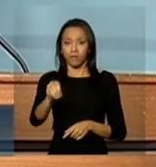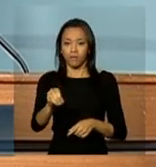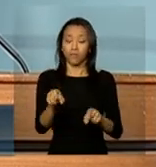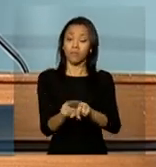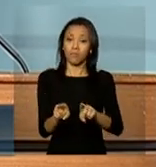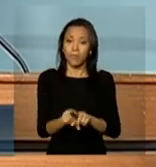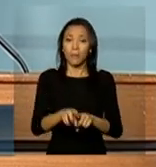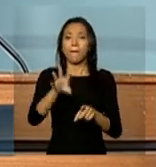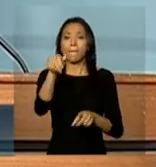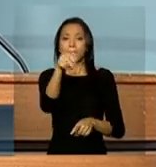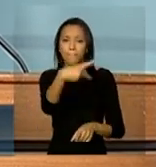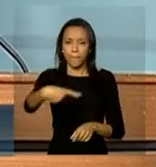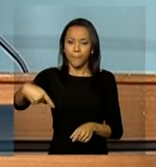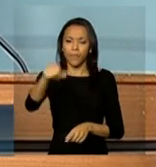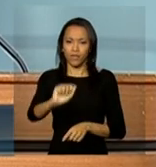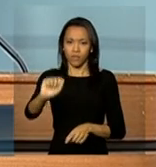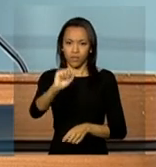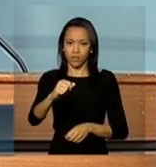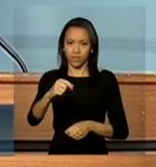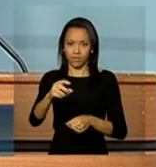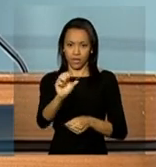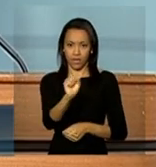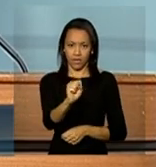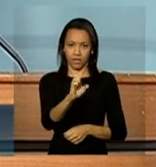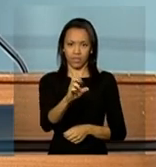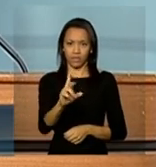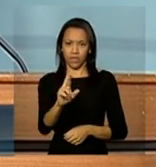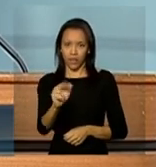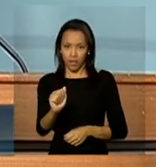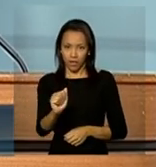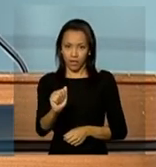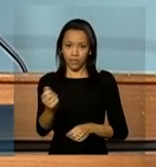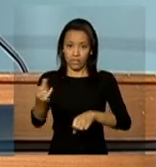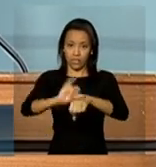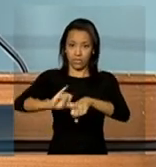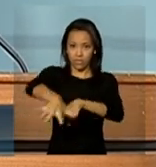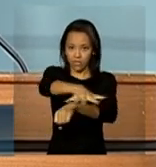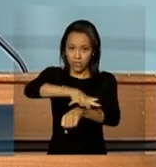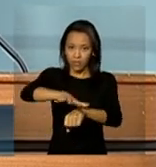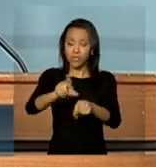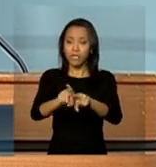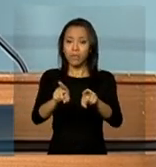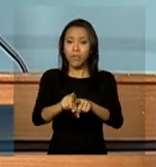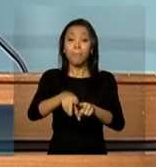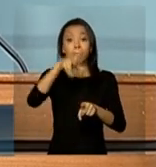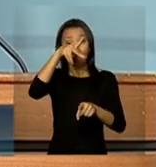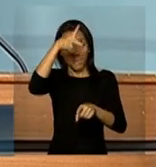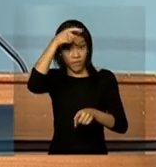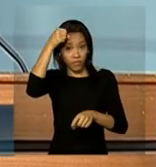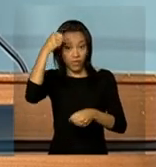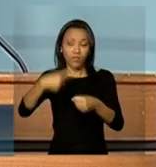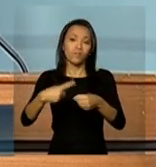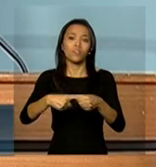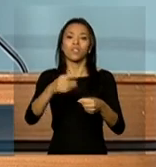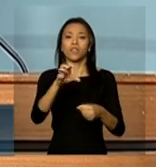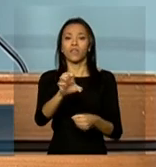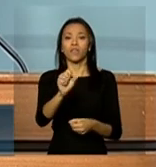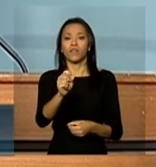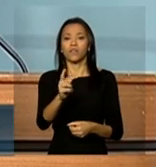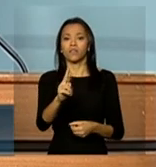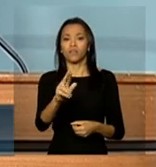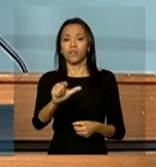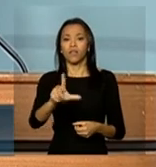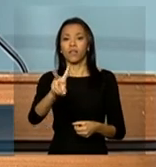Presidente da Associação dos Municípios da Serra, do Centro Serra e prefeito de Estrela Velha, Regis